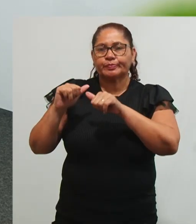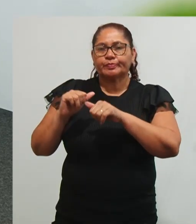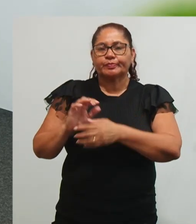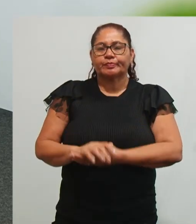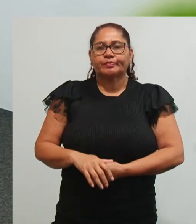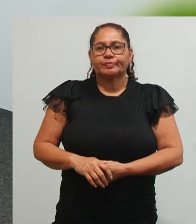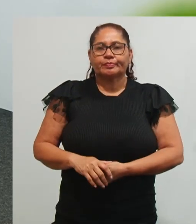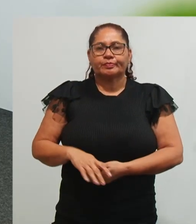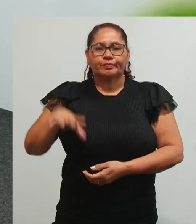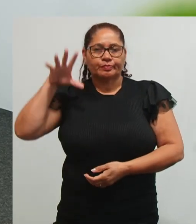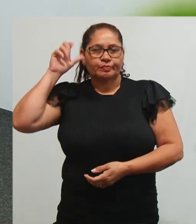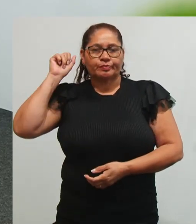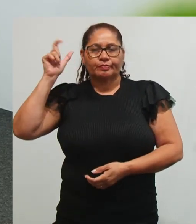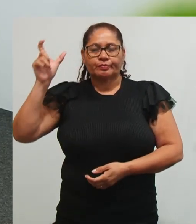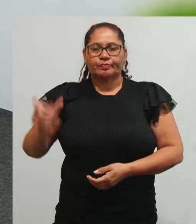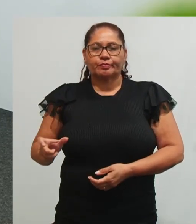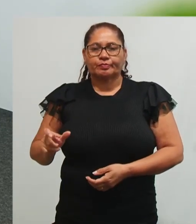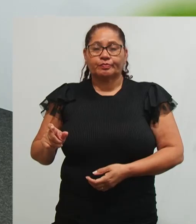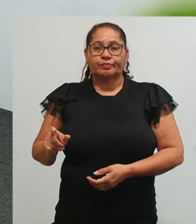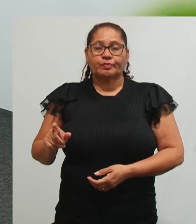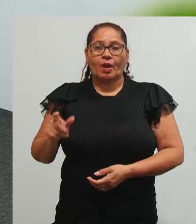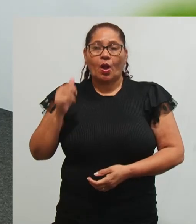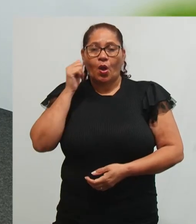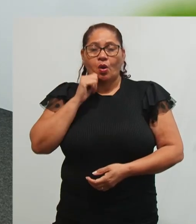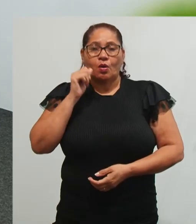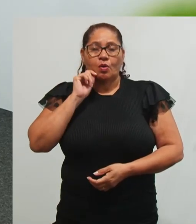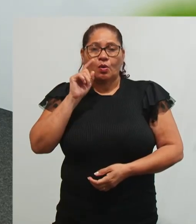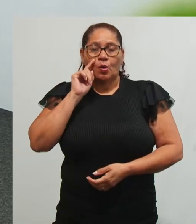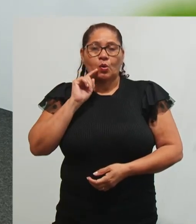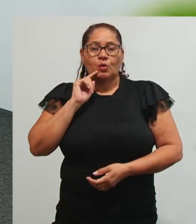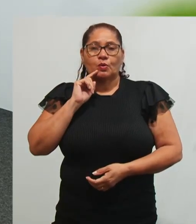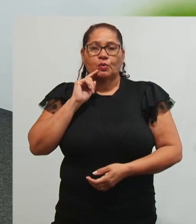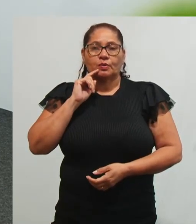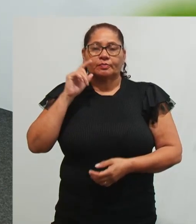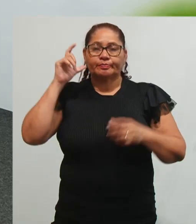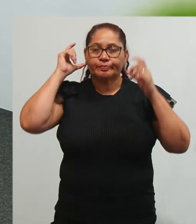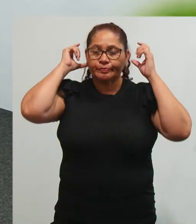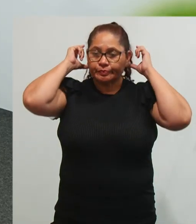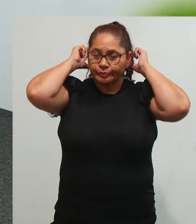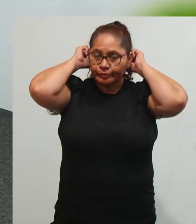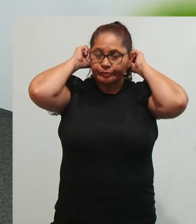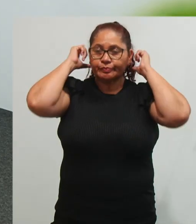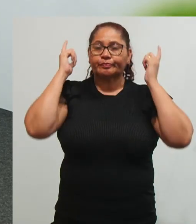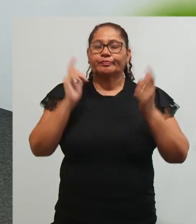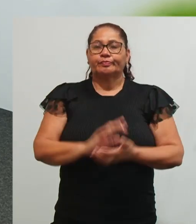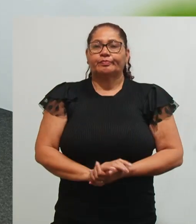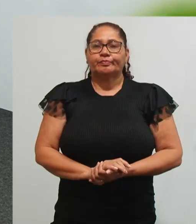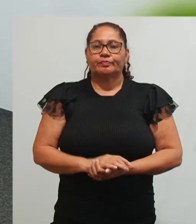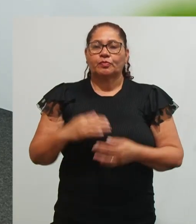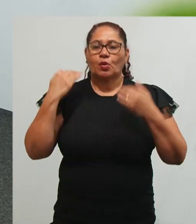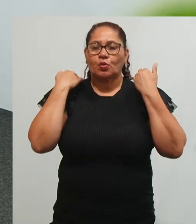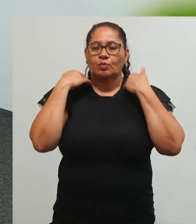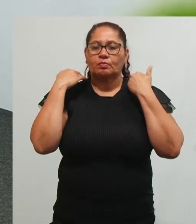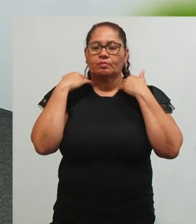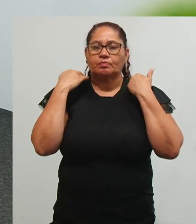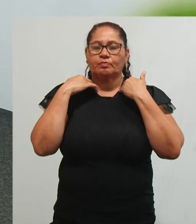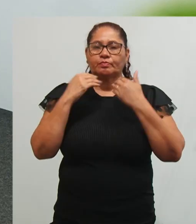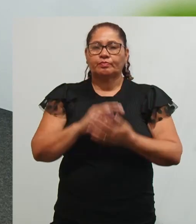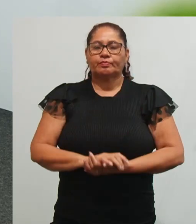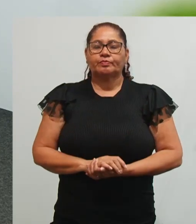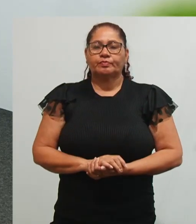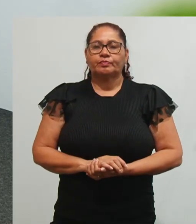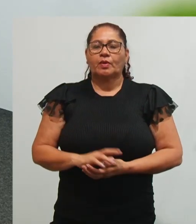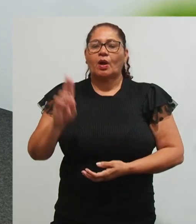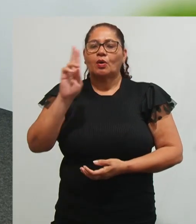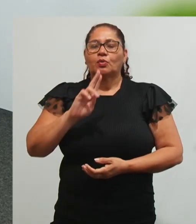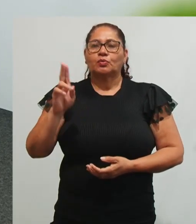minha audiodescrição. Eu sou uma mulher parda, de cabelos pretos, amarrados na altura do ombro. Estou